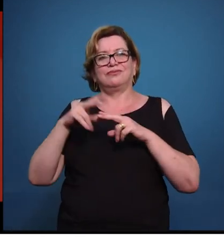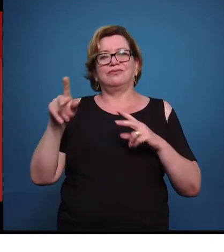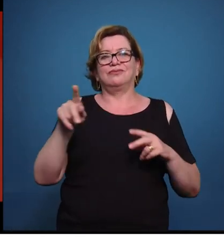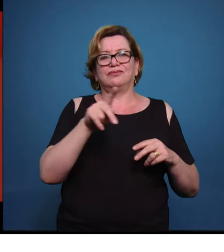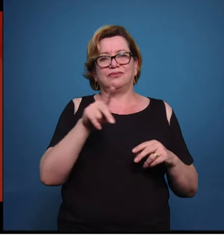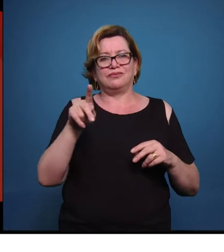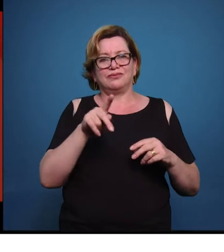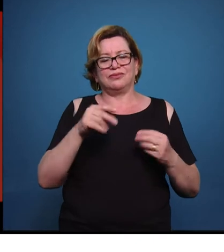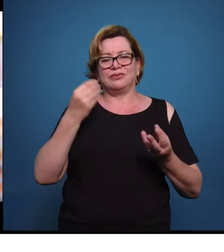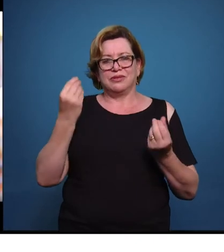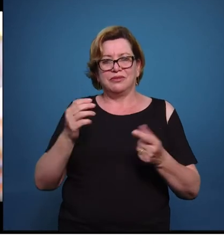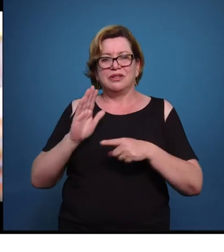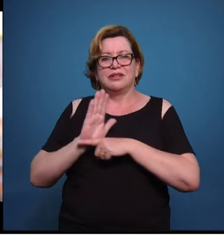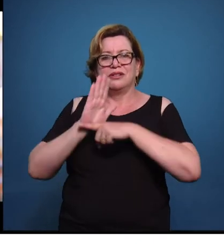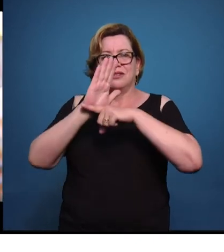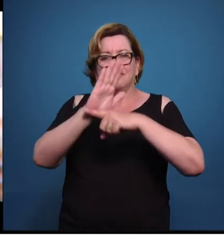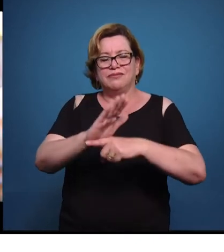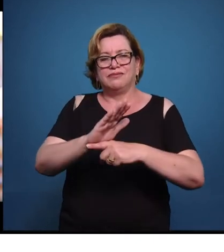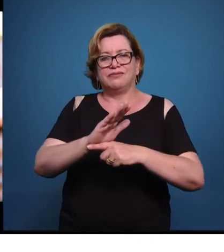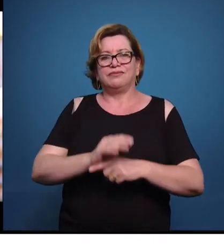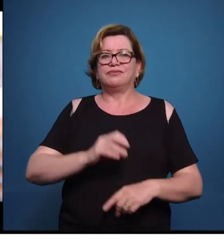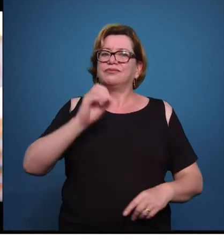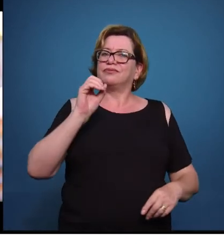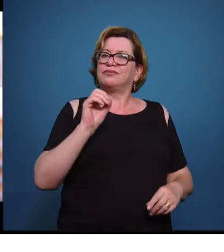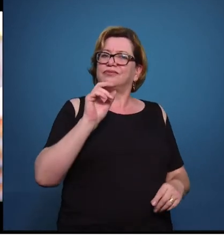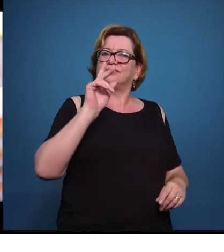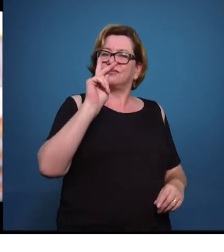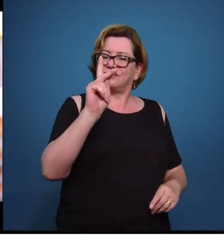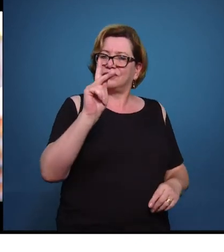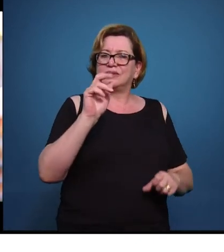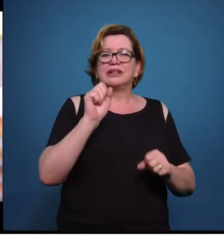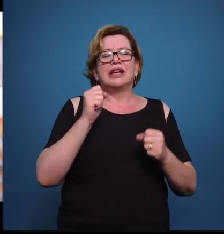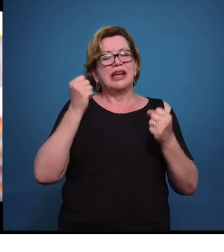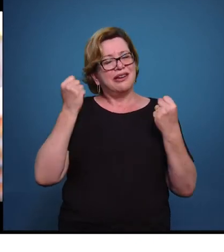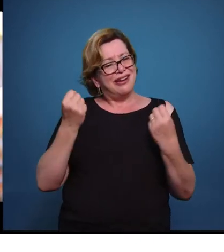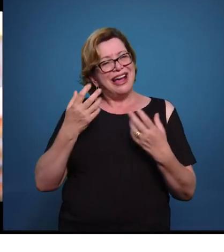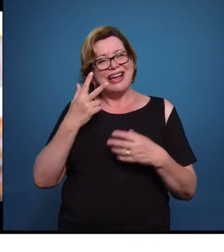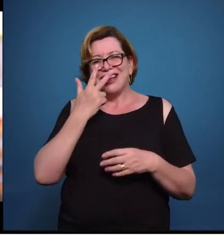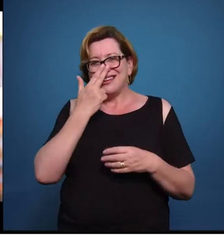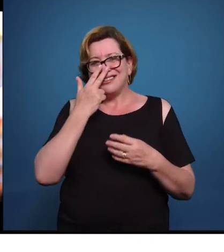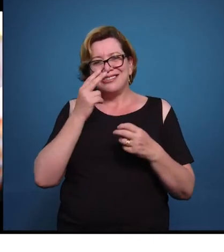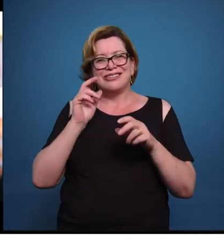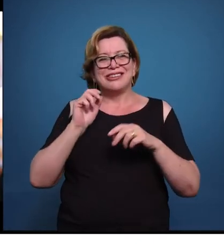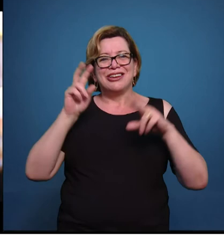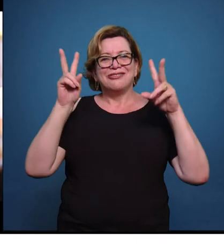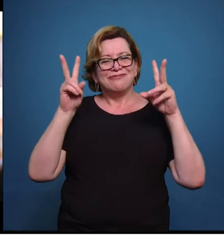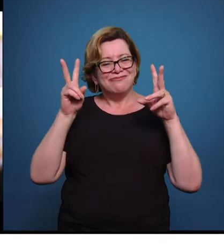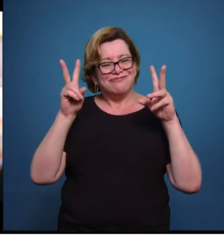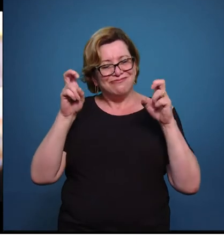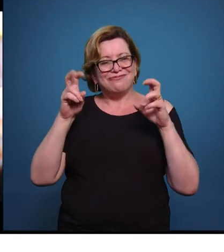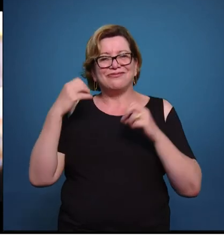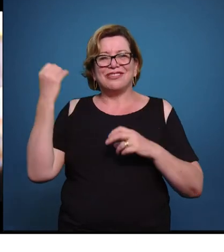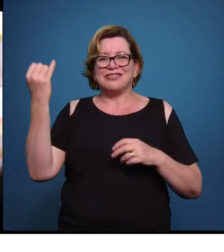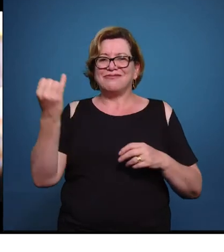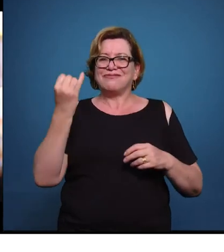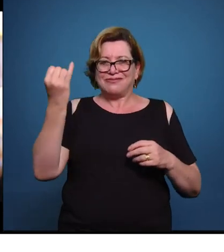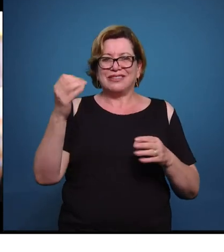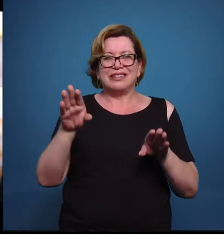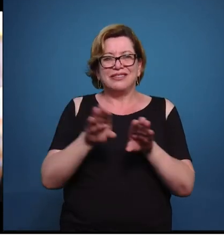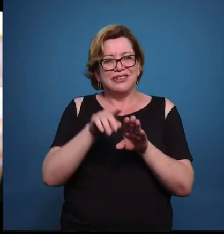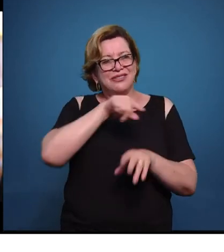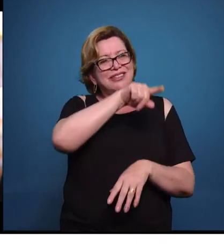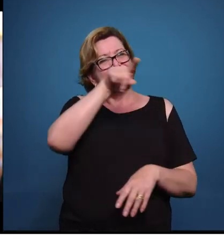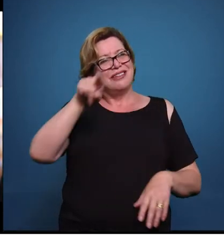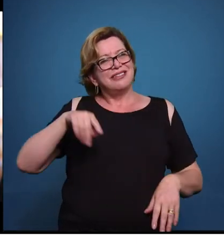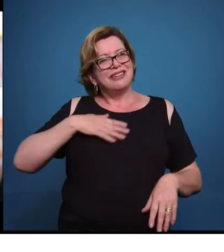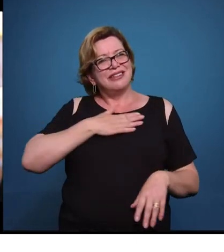agente intermediário. Ok, espero que os comentários tenham sido pertinentes, que você tenha gostado e que aplique isso no universo da